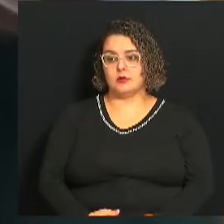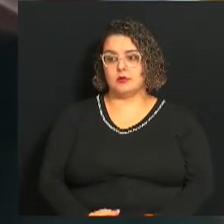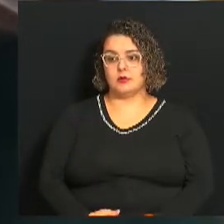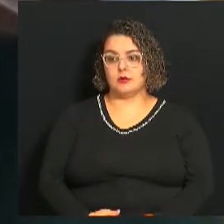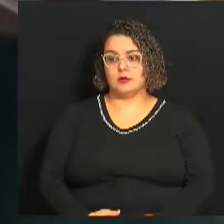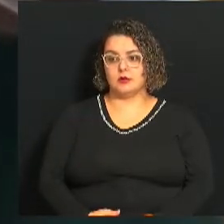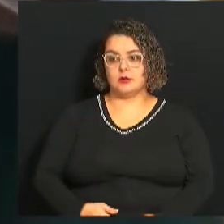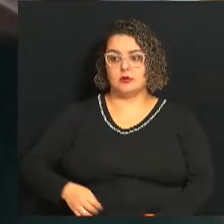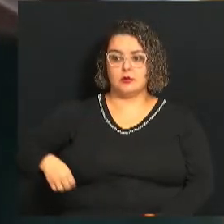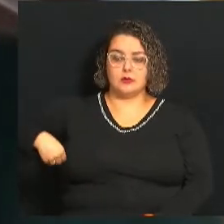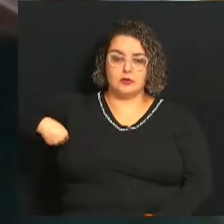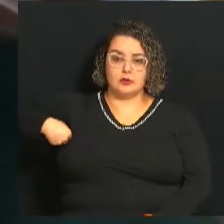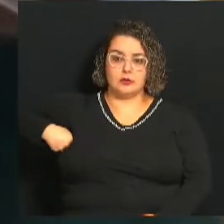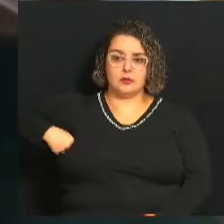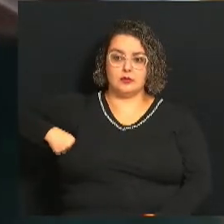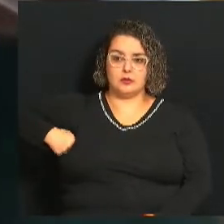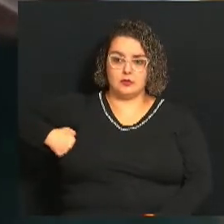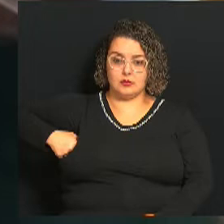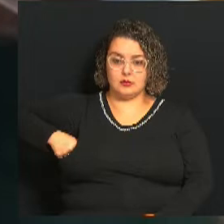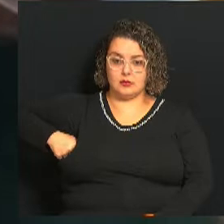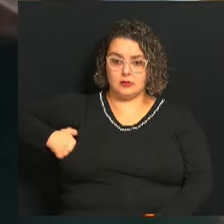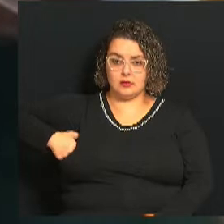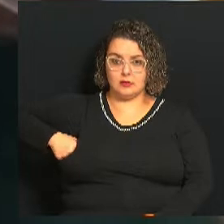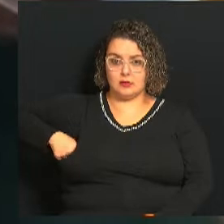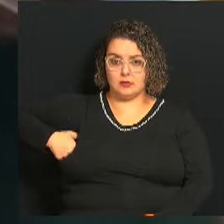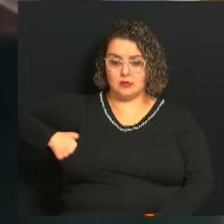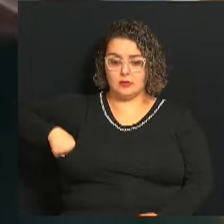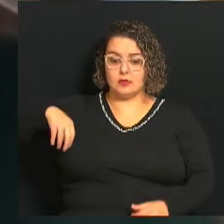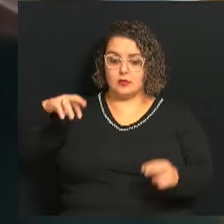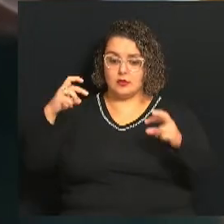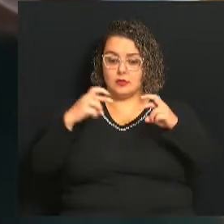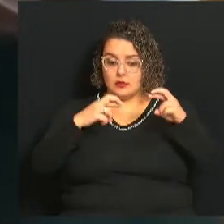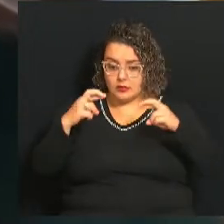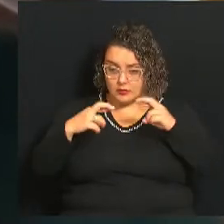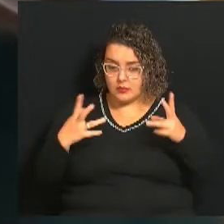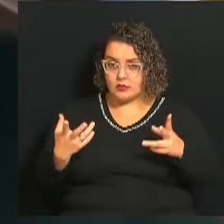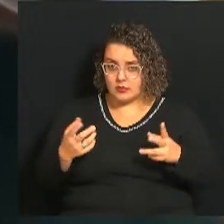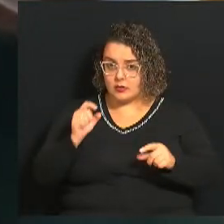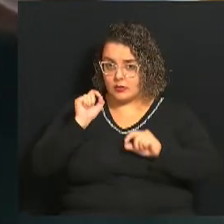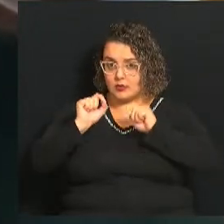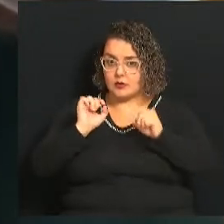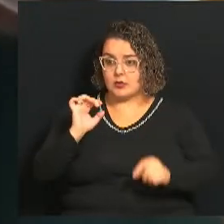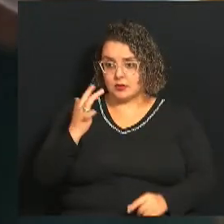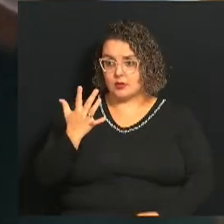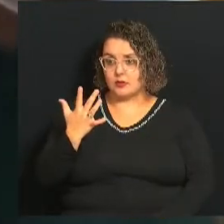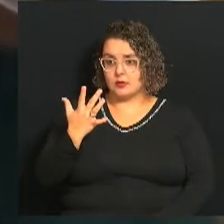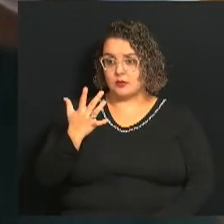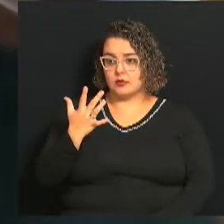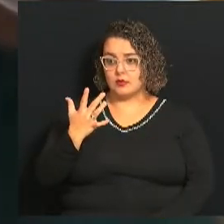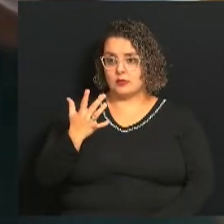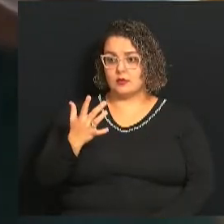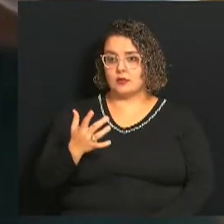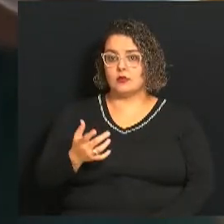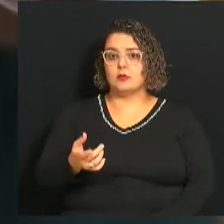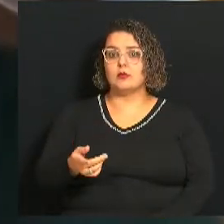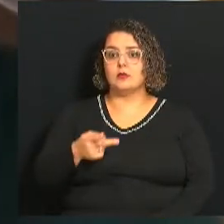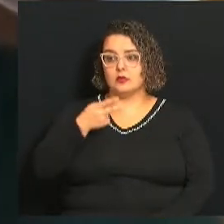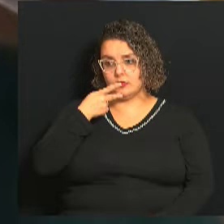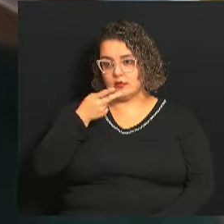vou verificar o que está havendo com essa questão. Vou dar um retorno